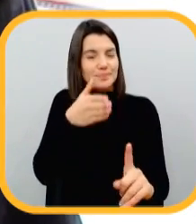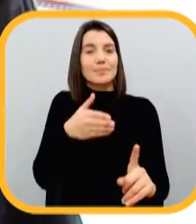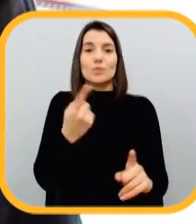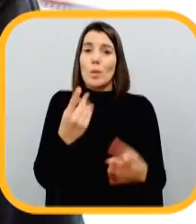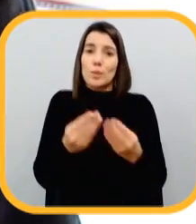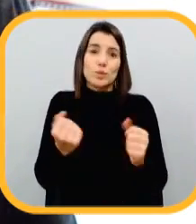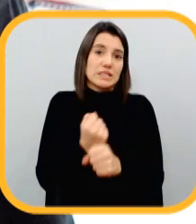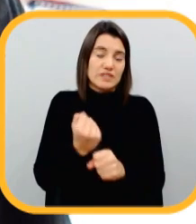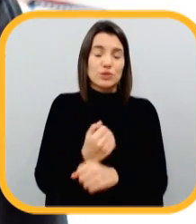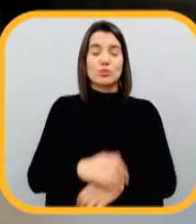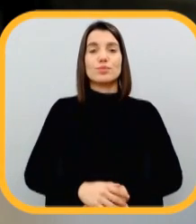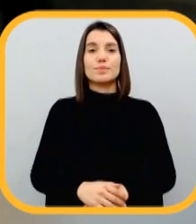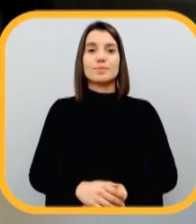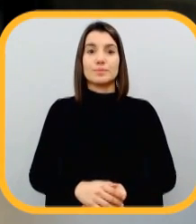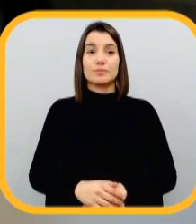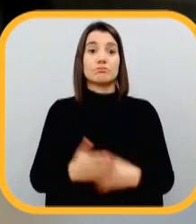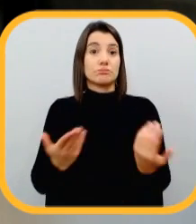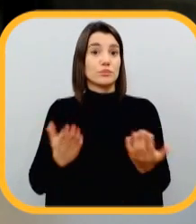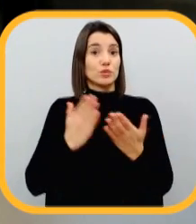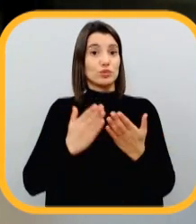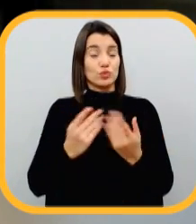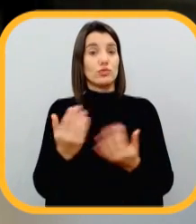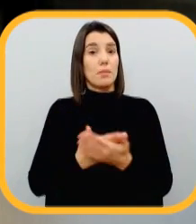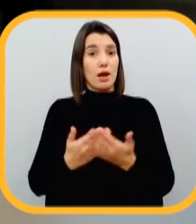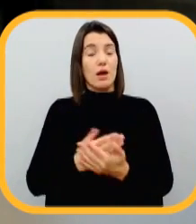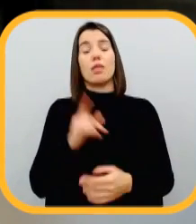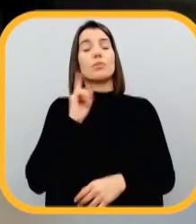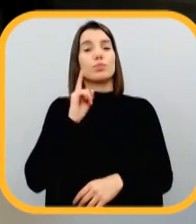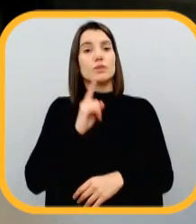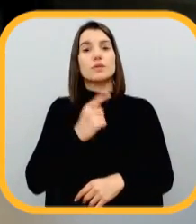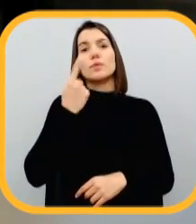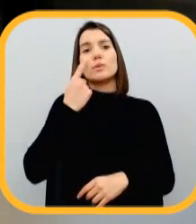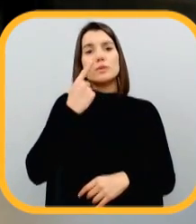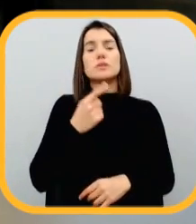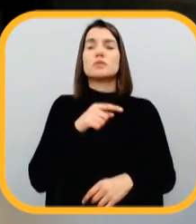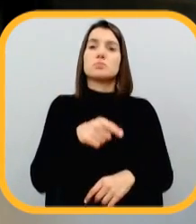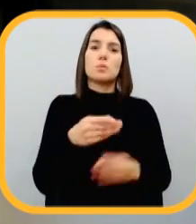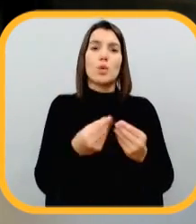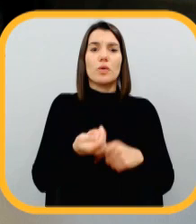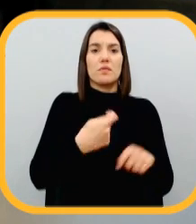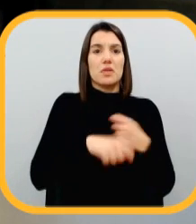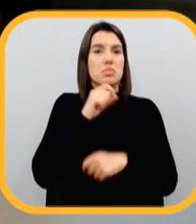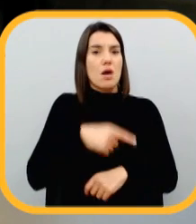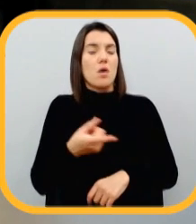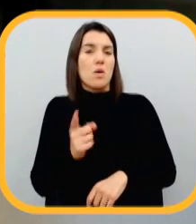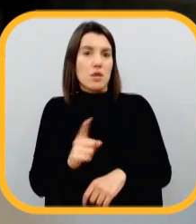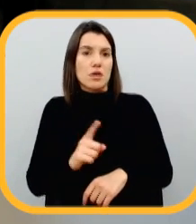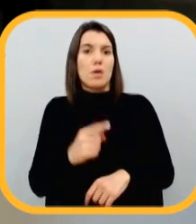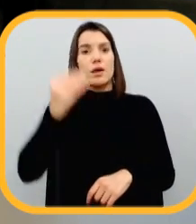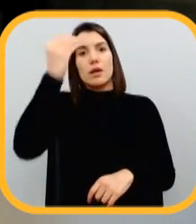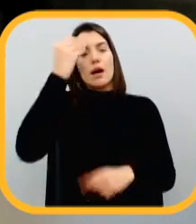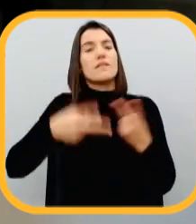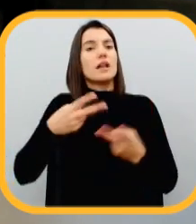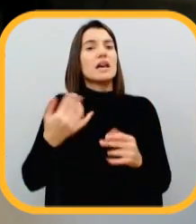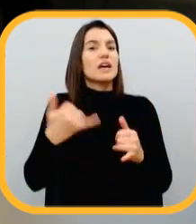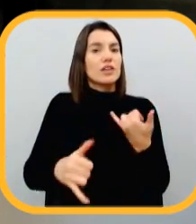um produto ou de algum serviço. Apesar dos estudos de mercado serem importantes para conhecer a viabilidade de um produto e reduzir